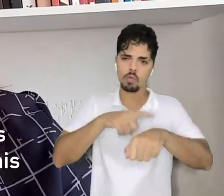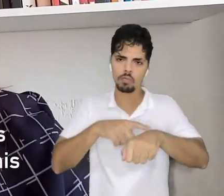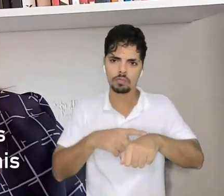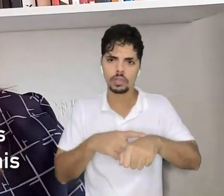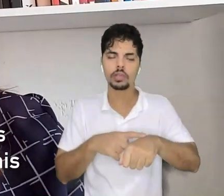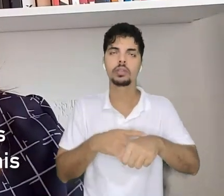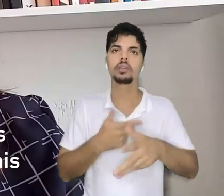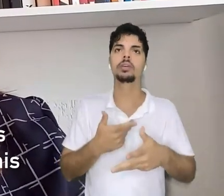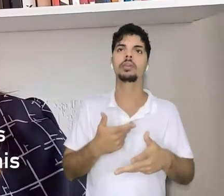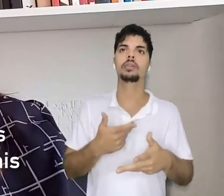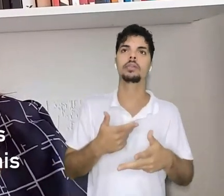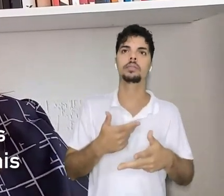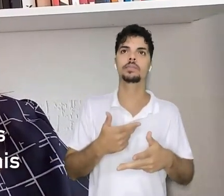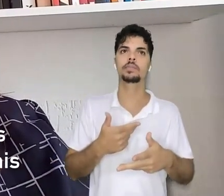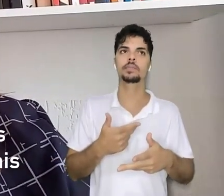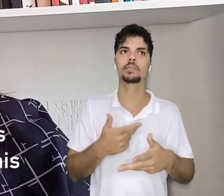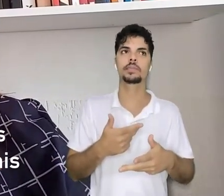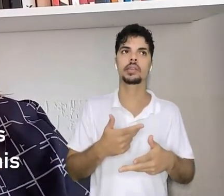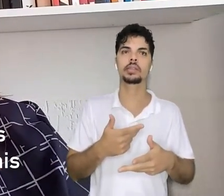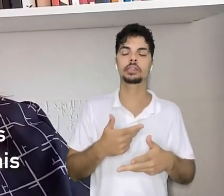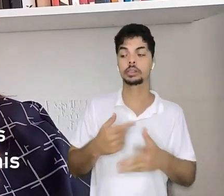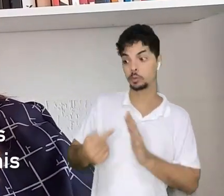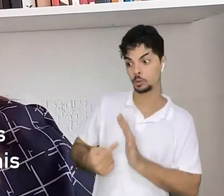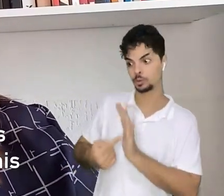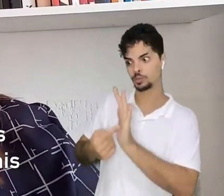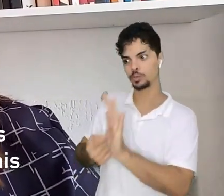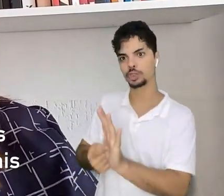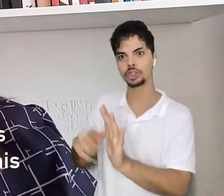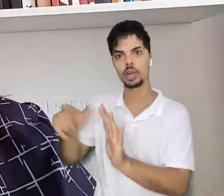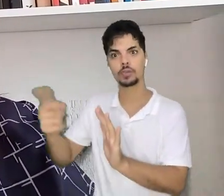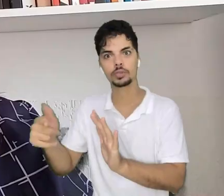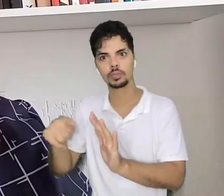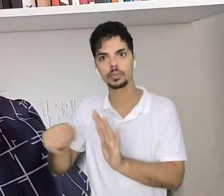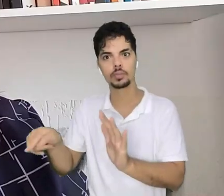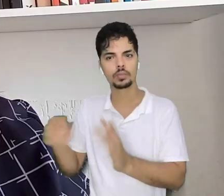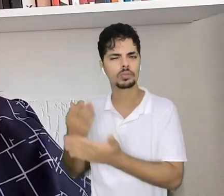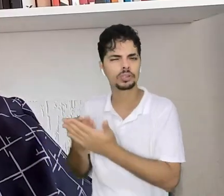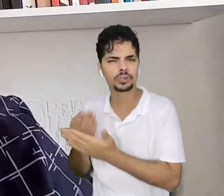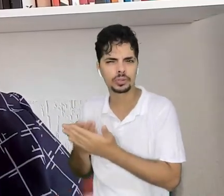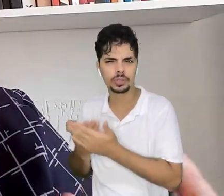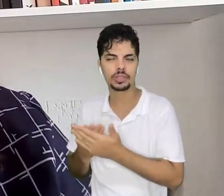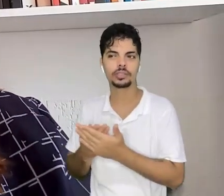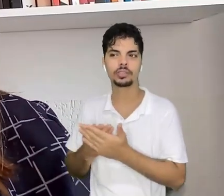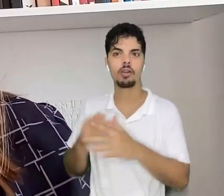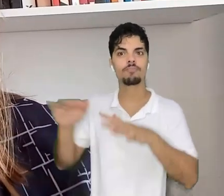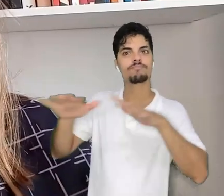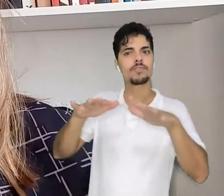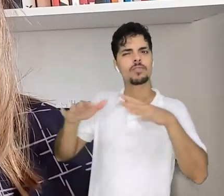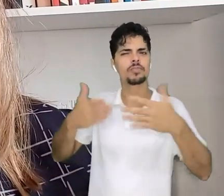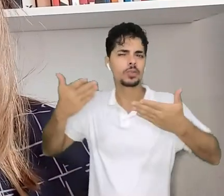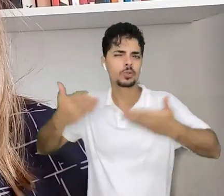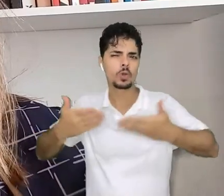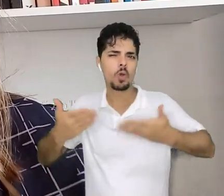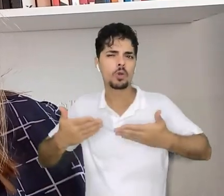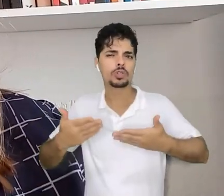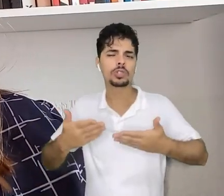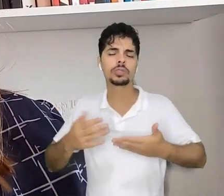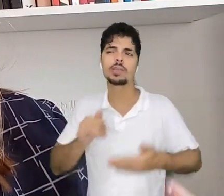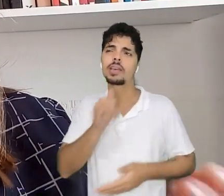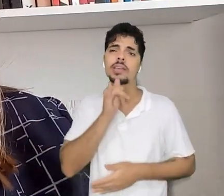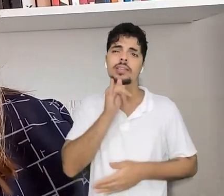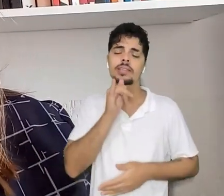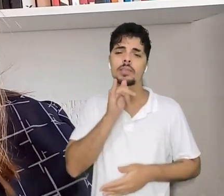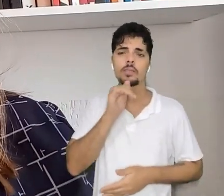nós abordarmos com os alunos movimentos atuais Como por exemplo o movimento